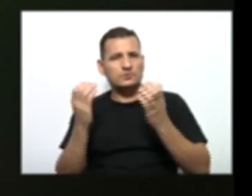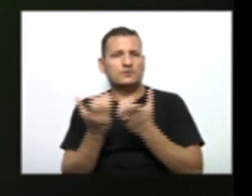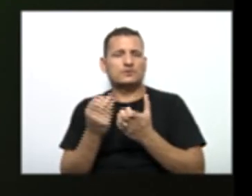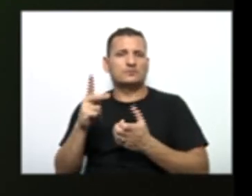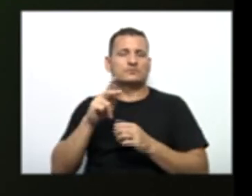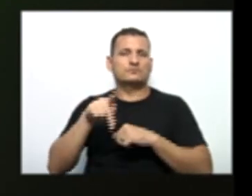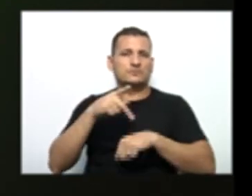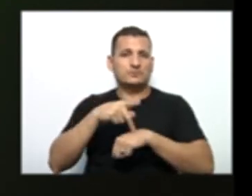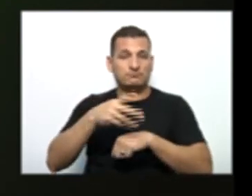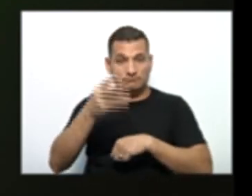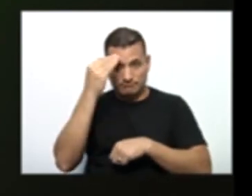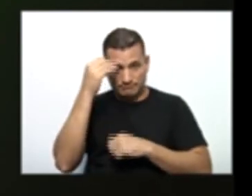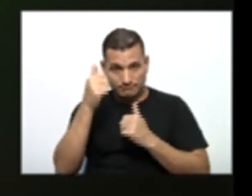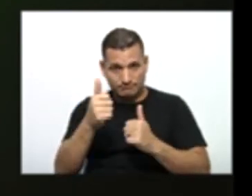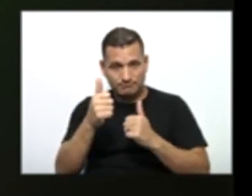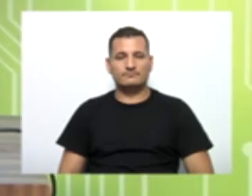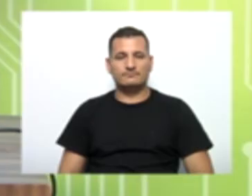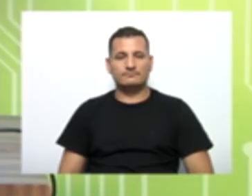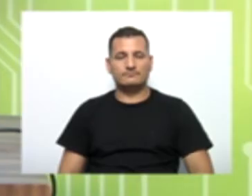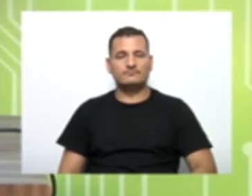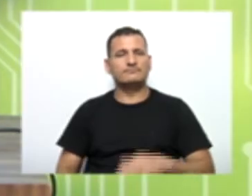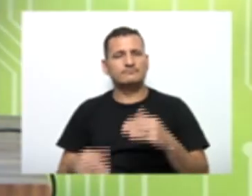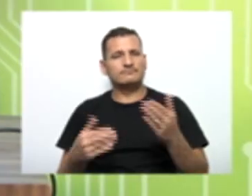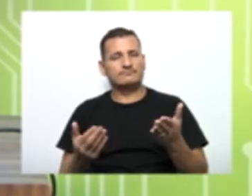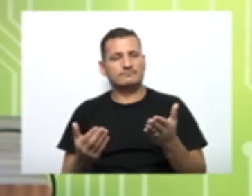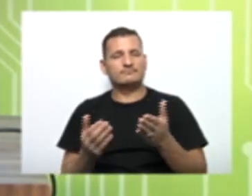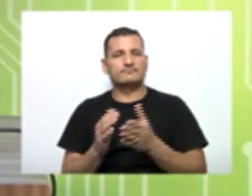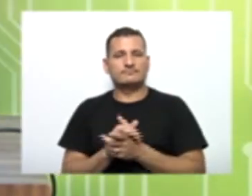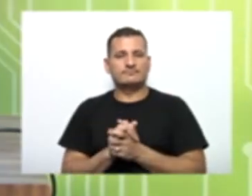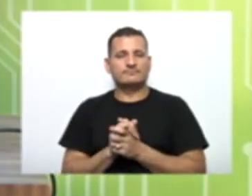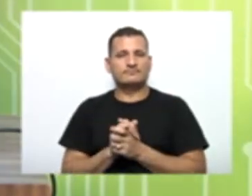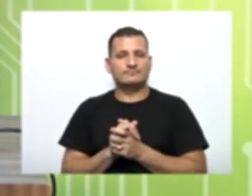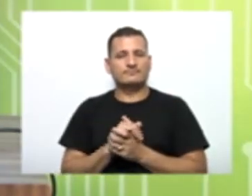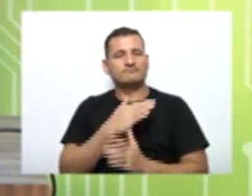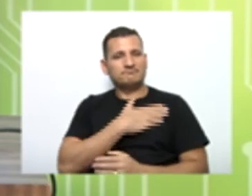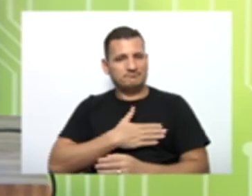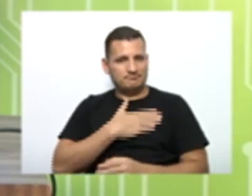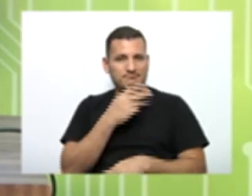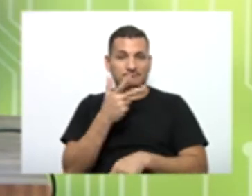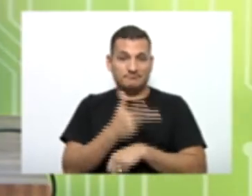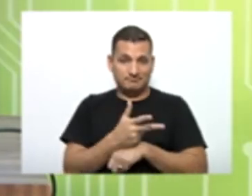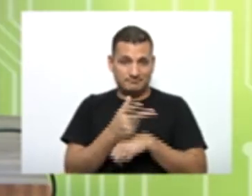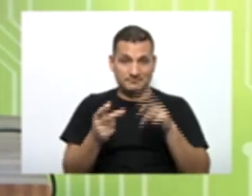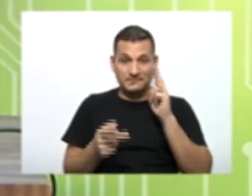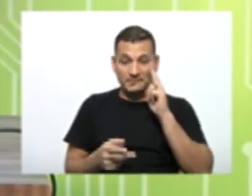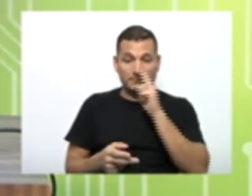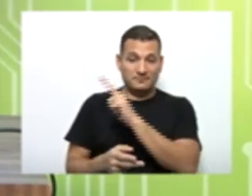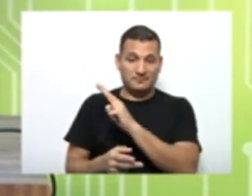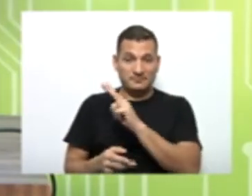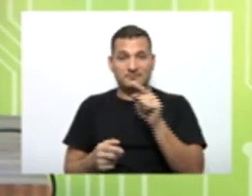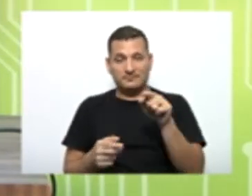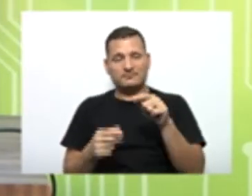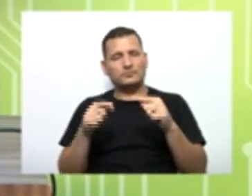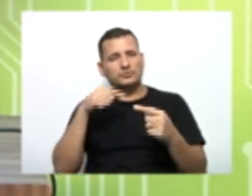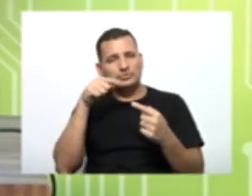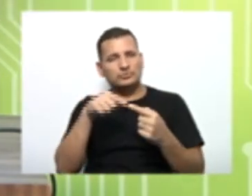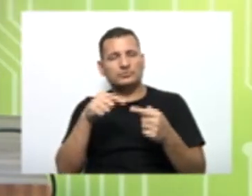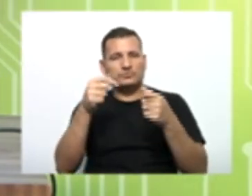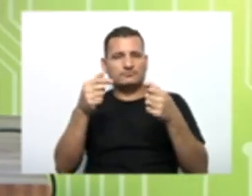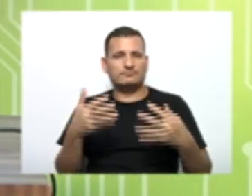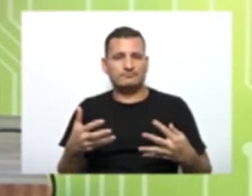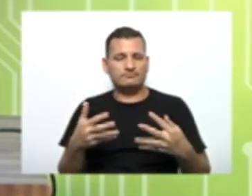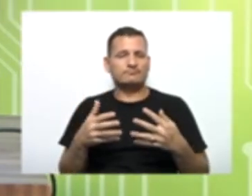a posse, o exercício de um conjunto de direitos e deveres, de natureza civil, política e social, o exercício da